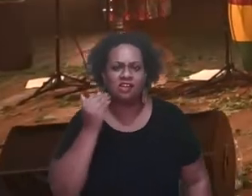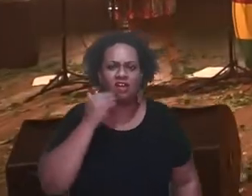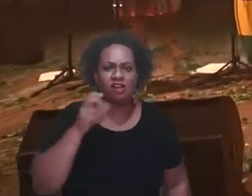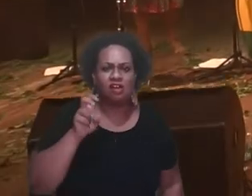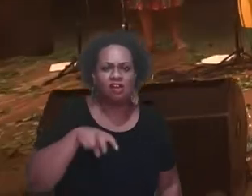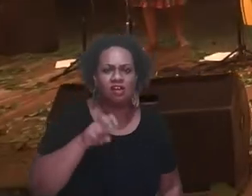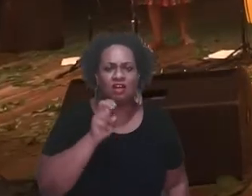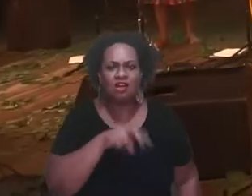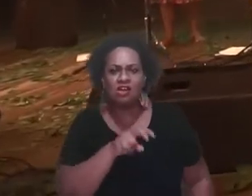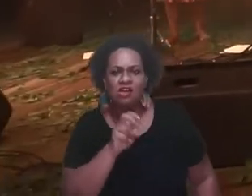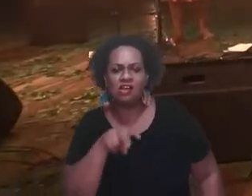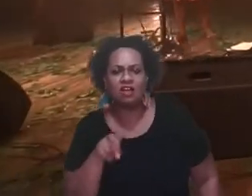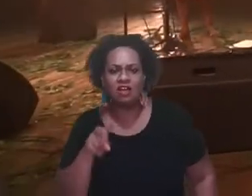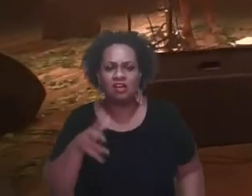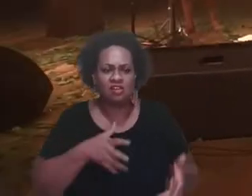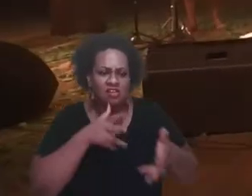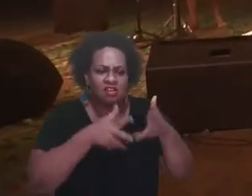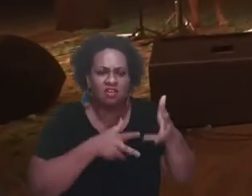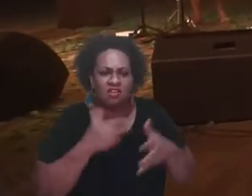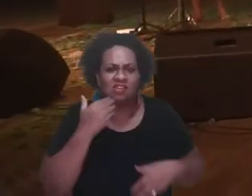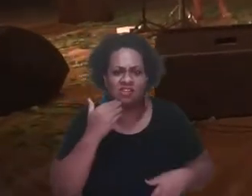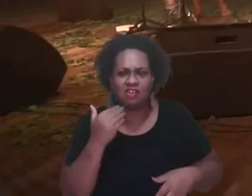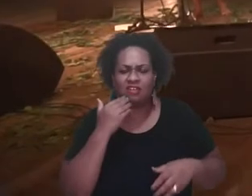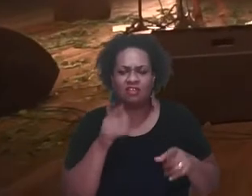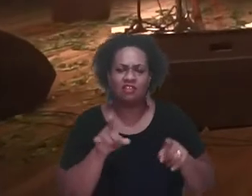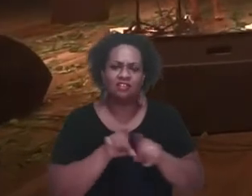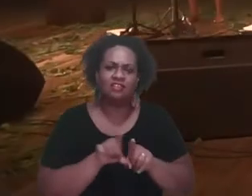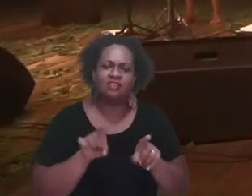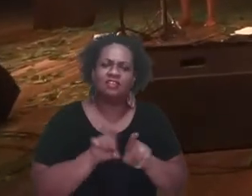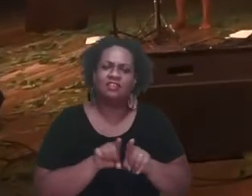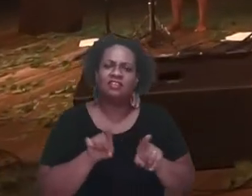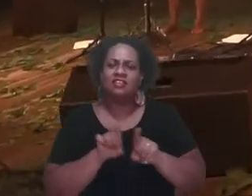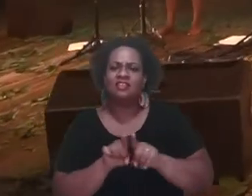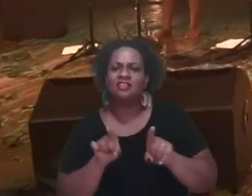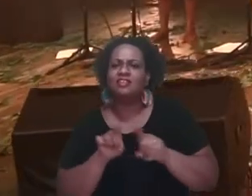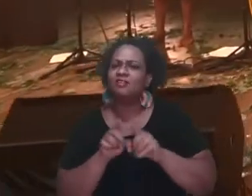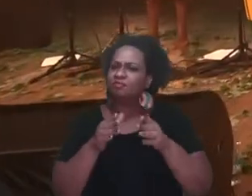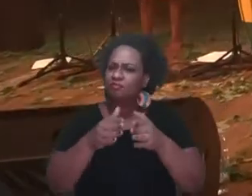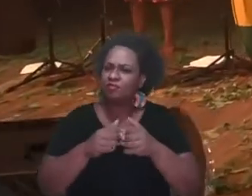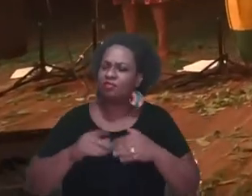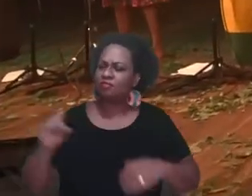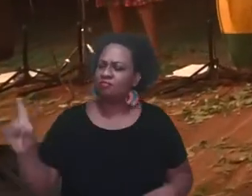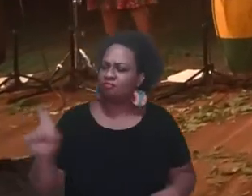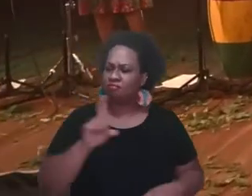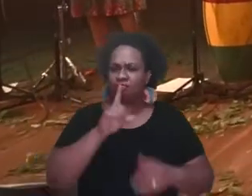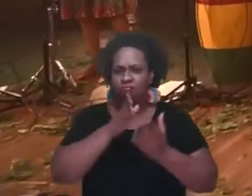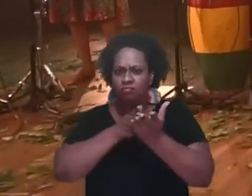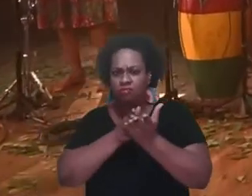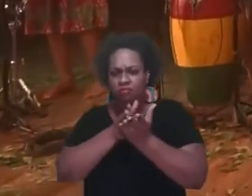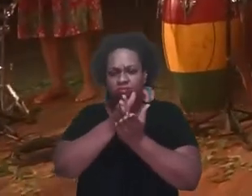tem muita vai direito ao fim a jeito dentro do jeito de falar mas olha